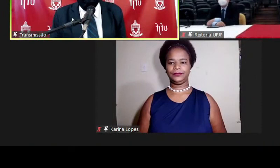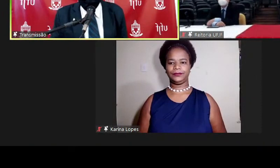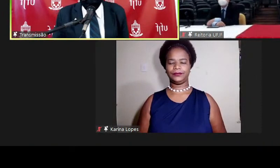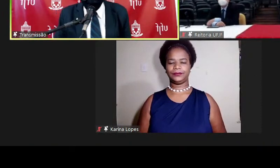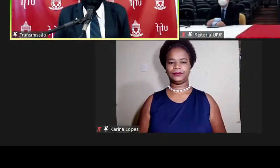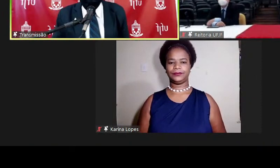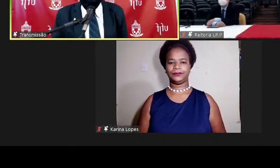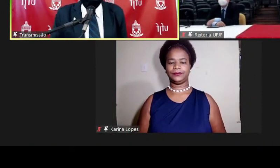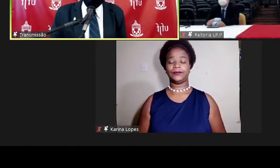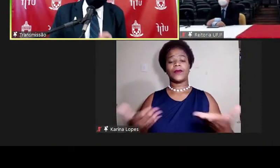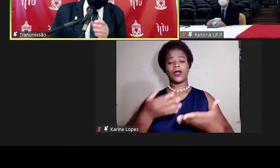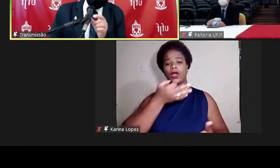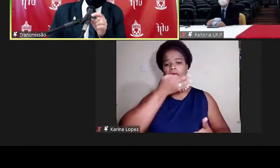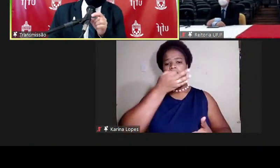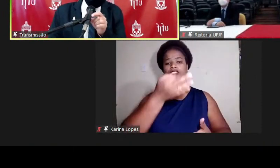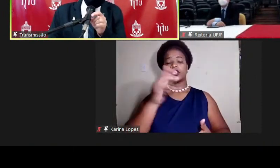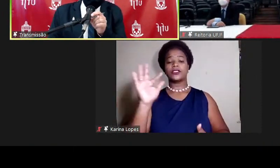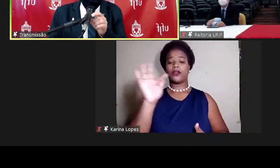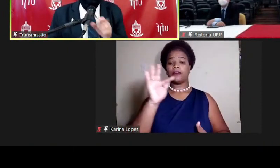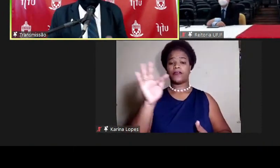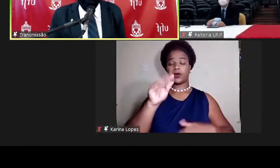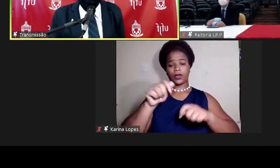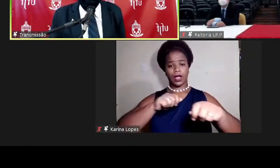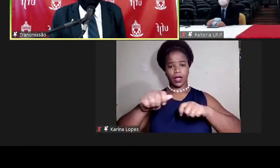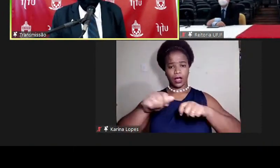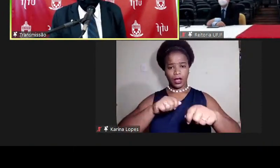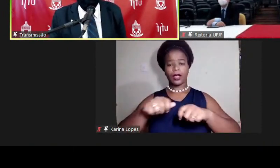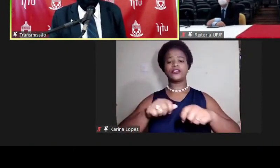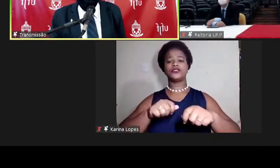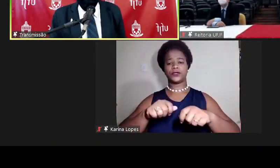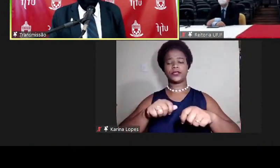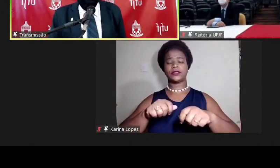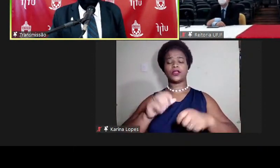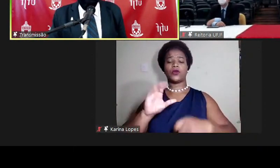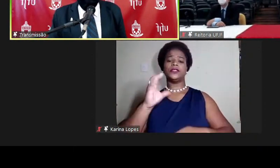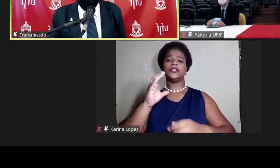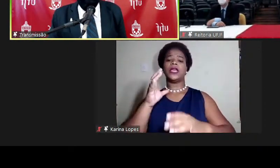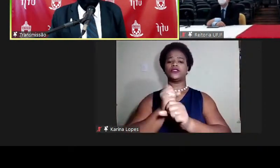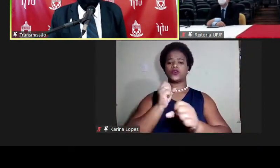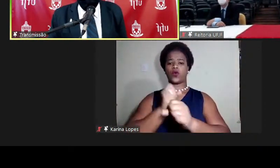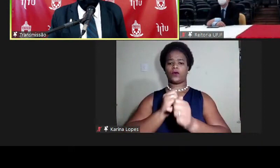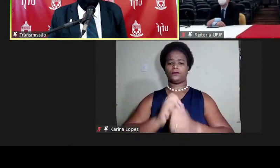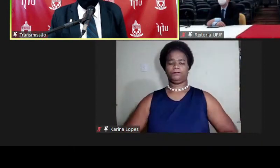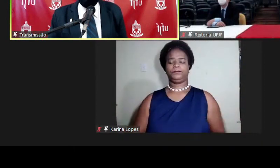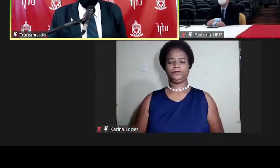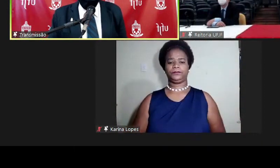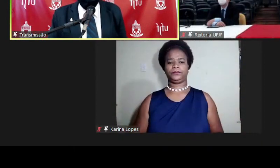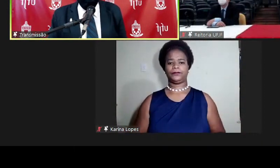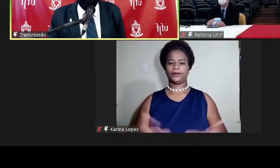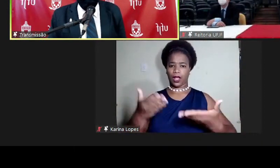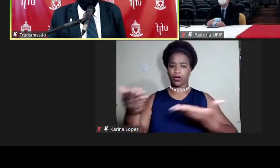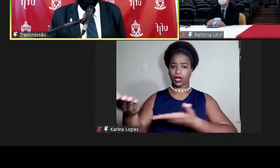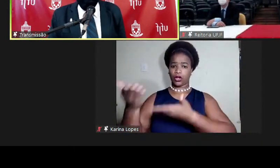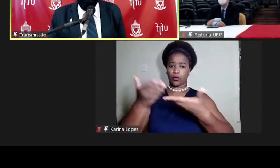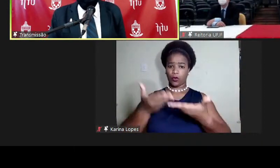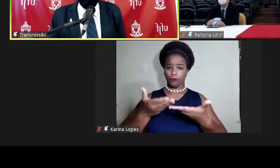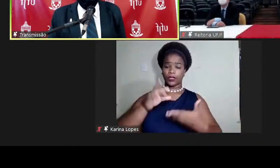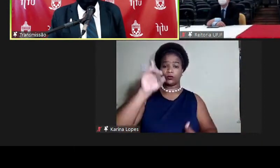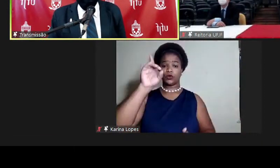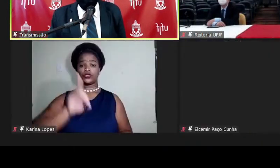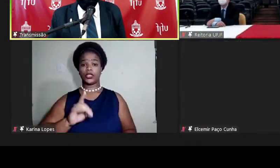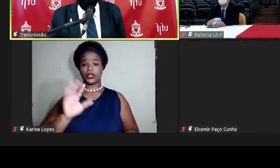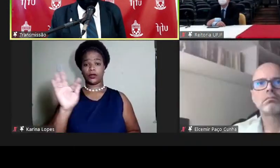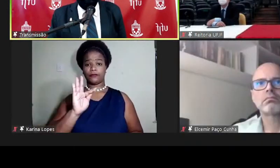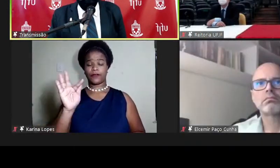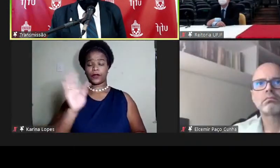Indicação da Faculdade de Administração e Ciências Contábeis. Convidamos o diretor da faculdade, professor Eusemir